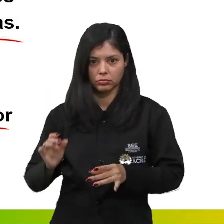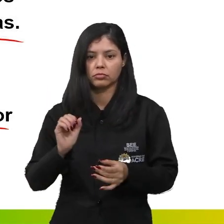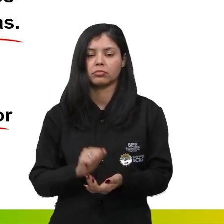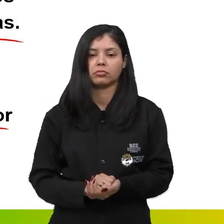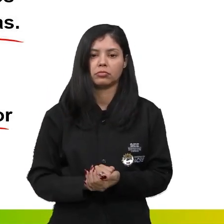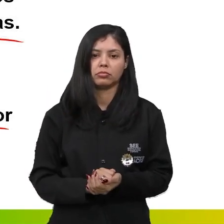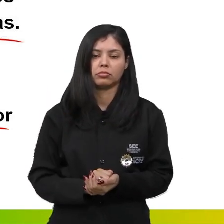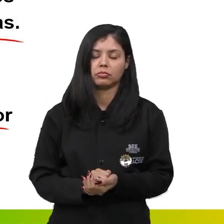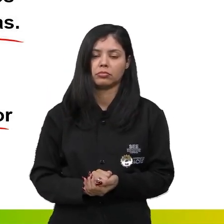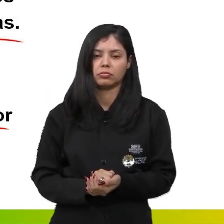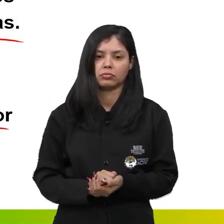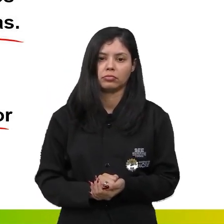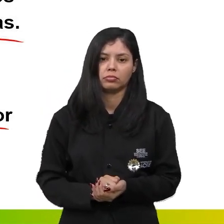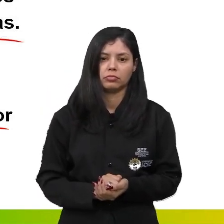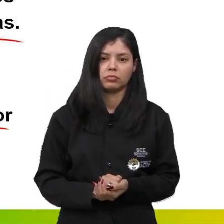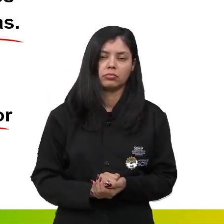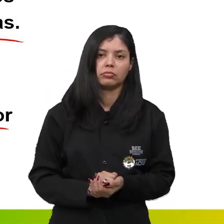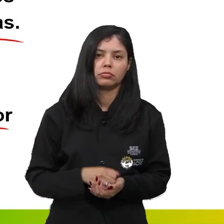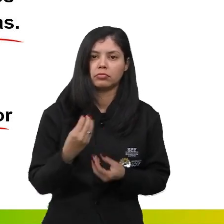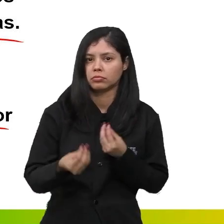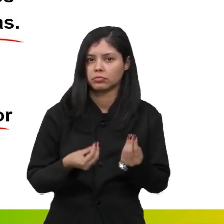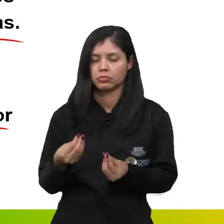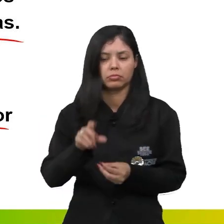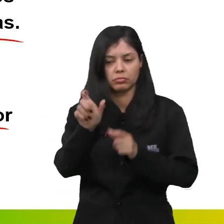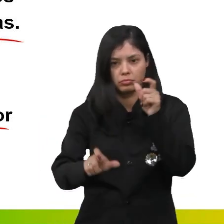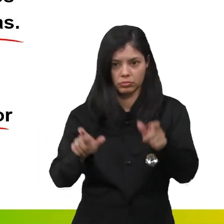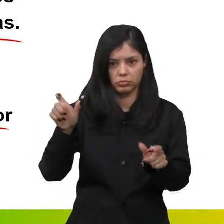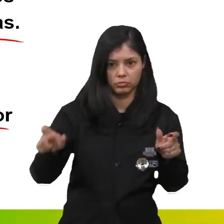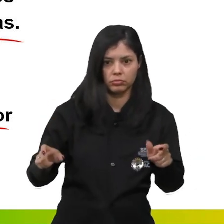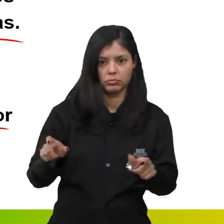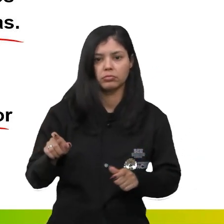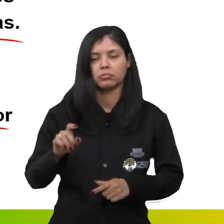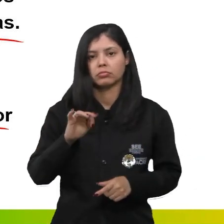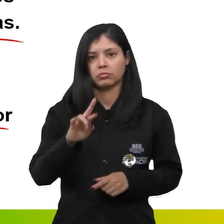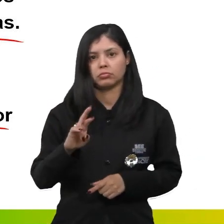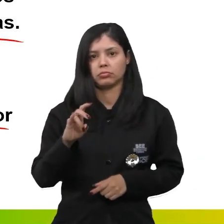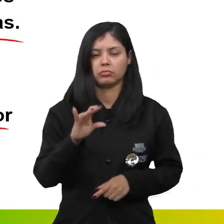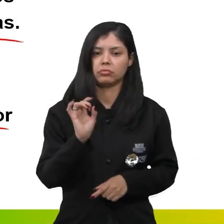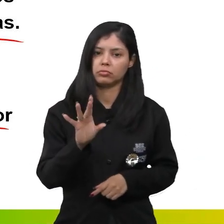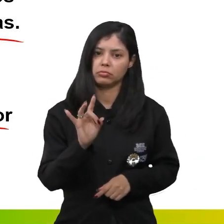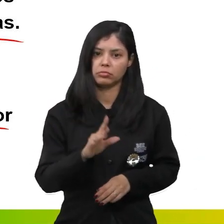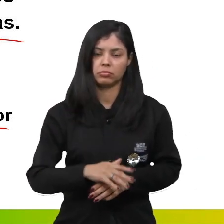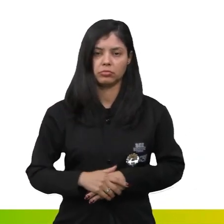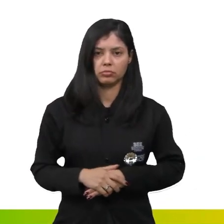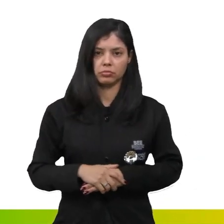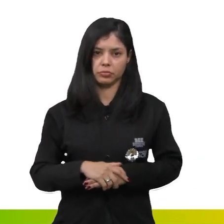nas feiras de escravos, como se fossem peças, um item apenas.